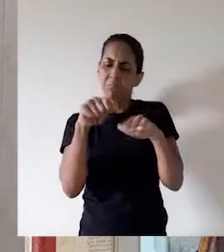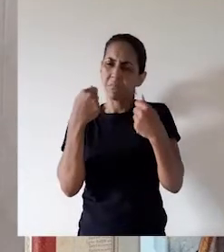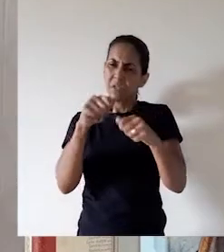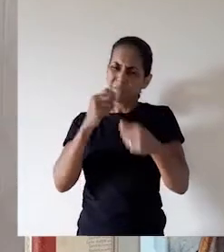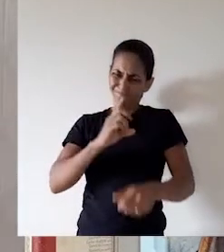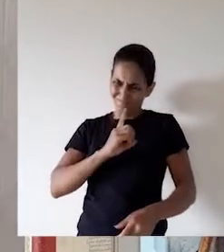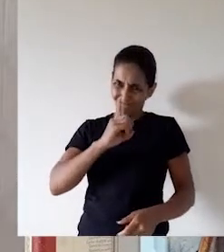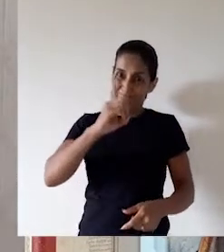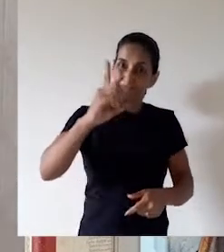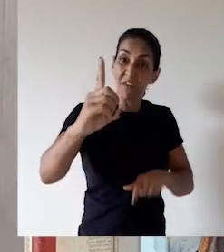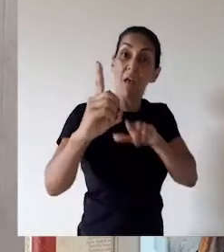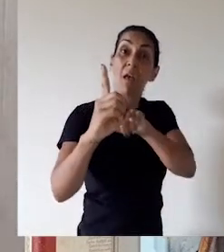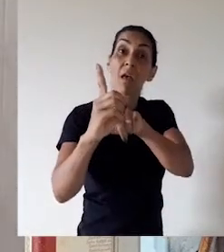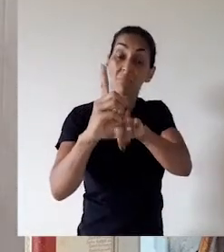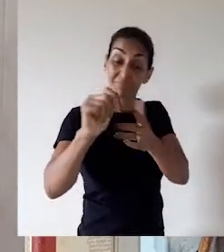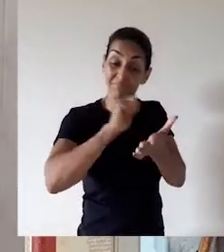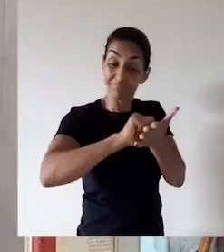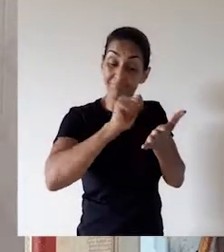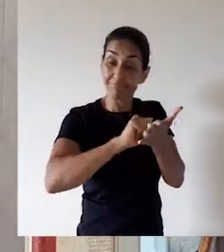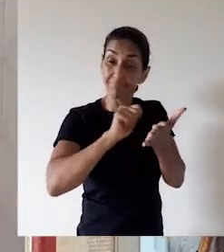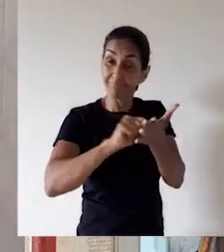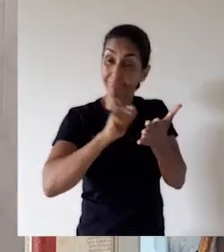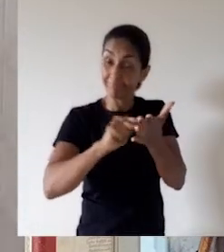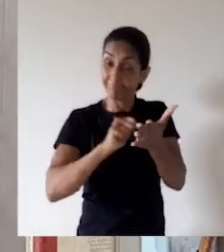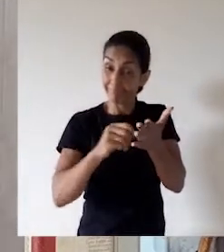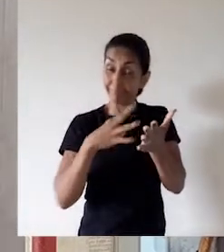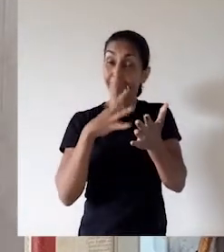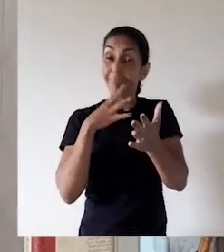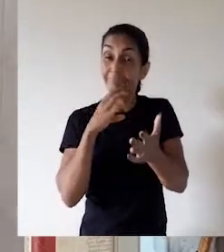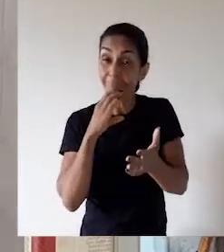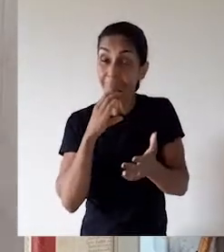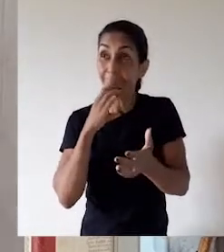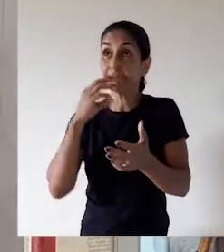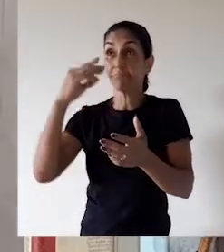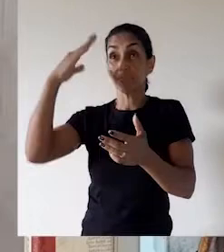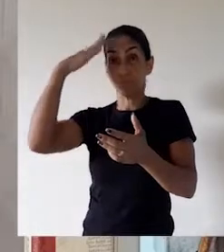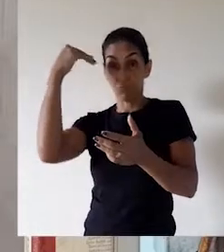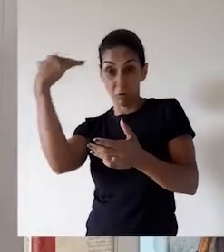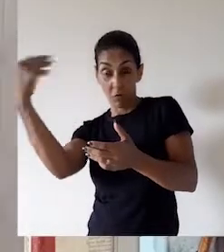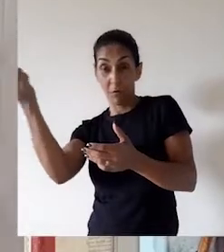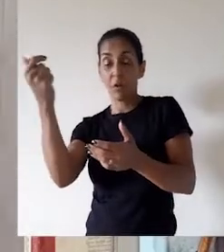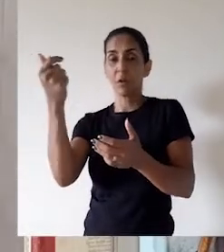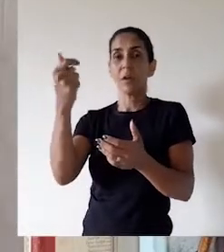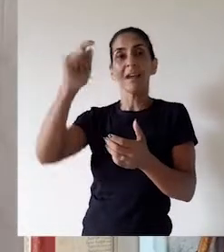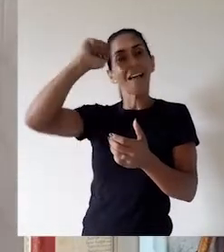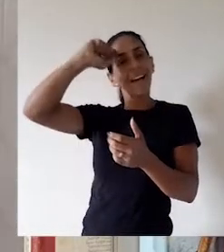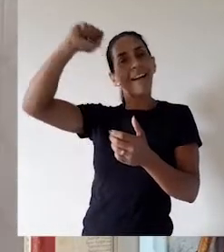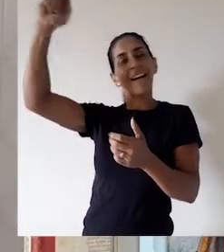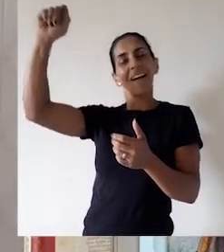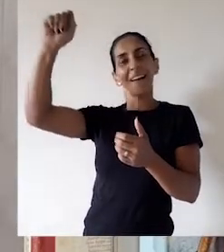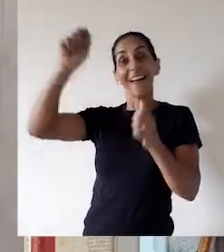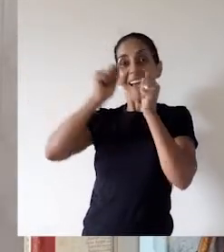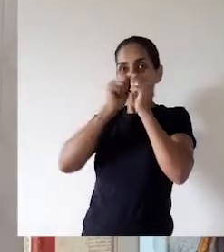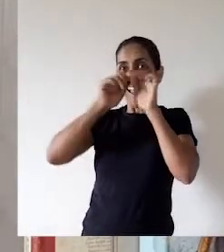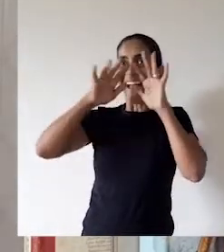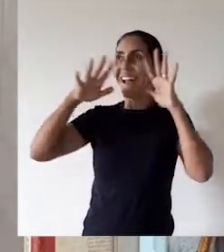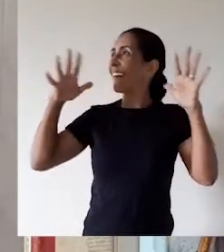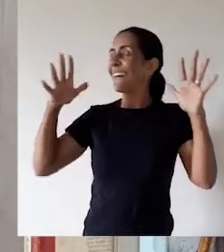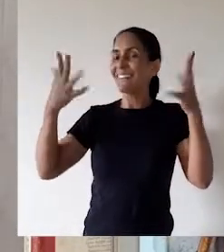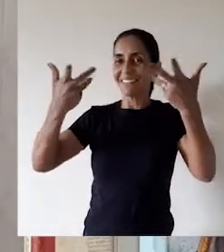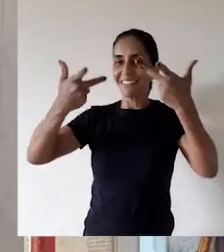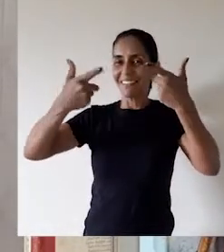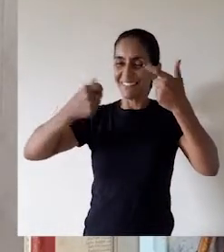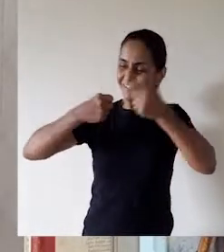pelo seu direito de escrever, de publicar e de serem reconhecidas no mundo literário. E assim encantar gerações com